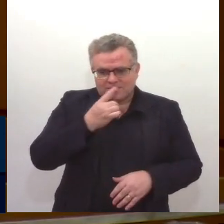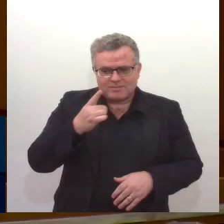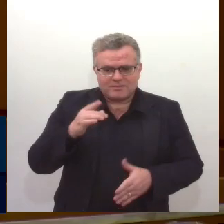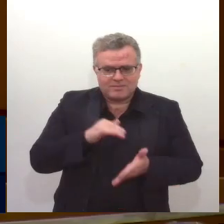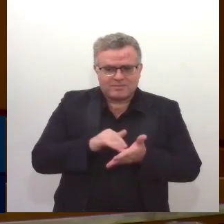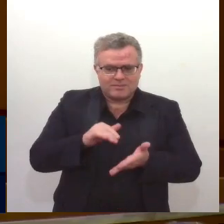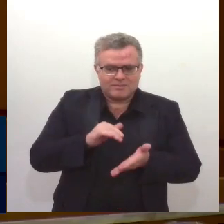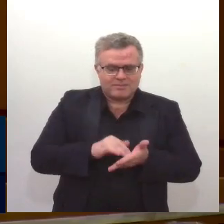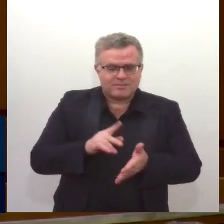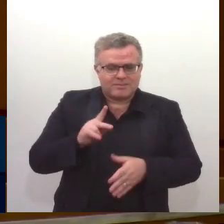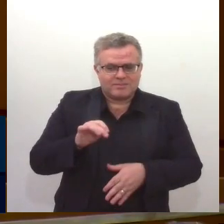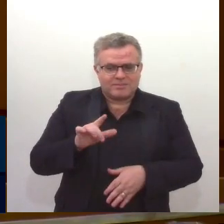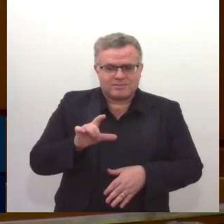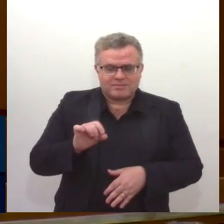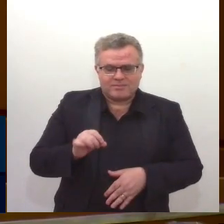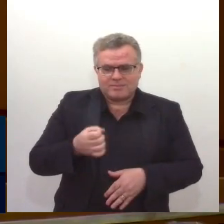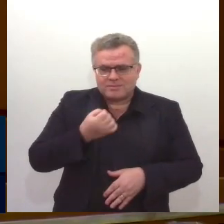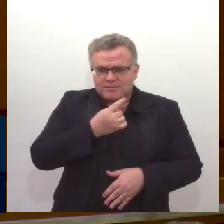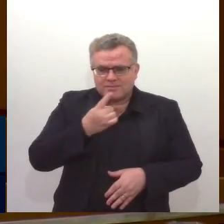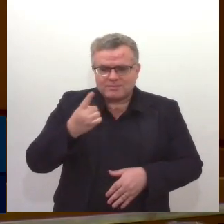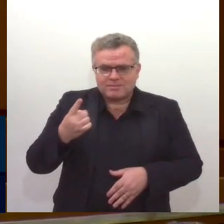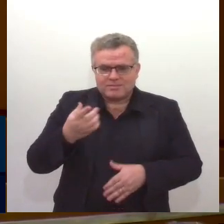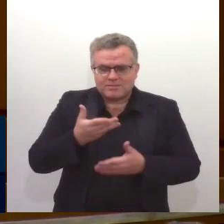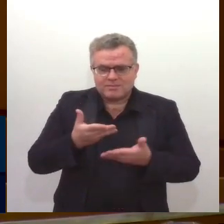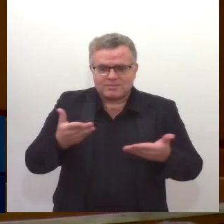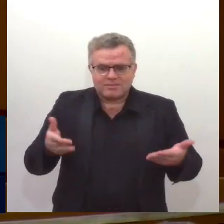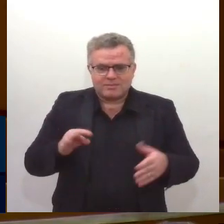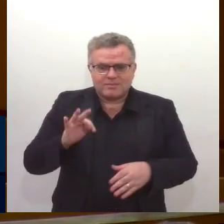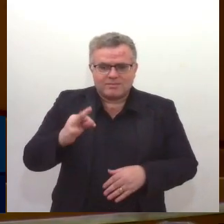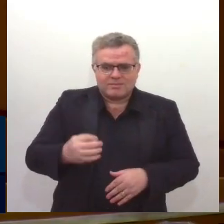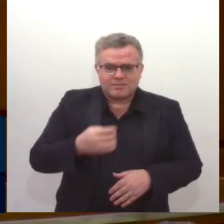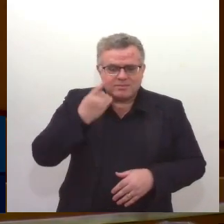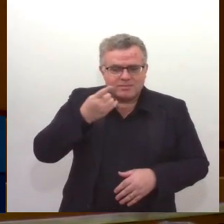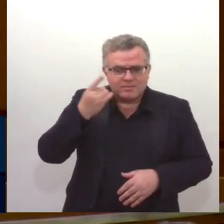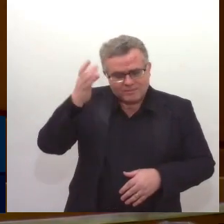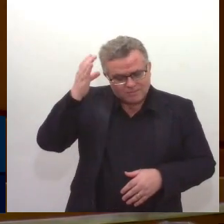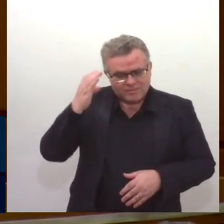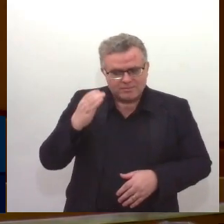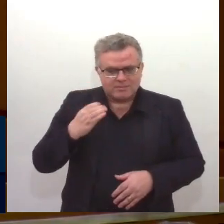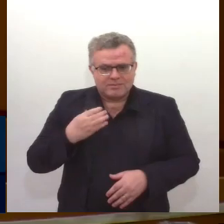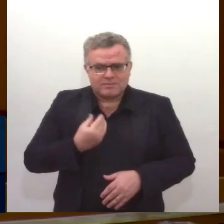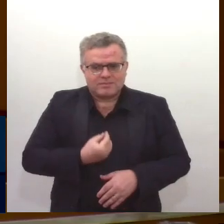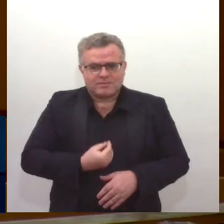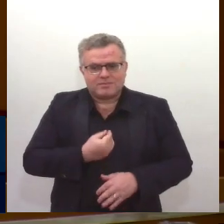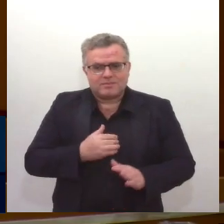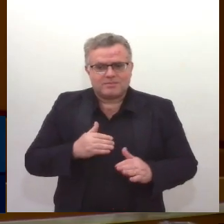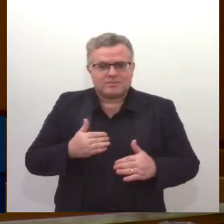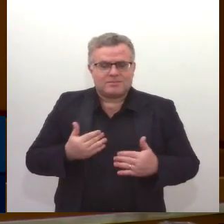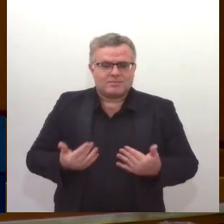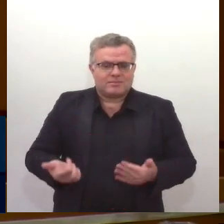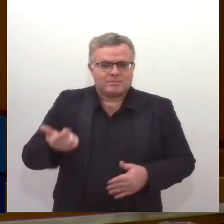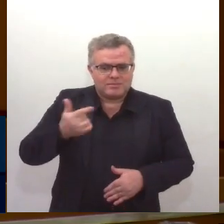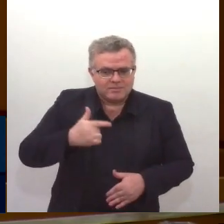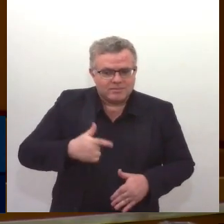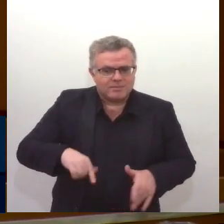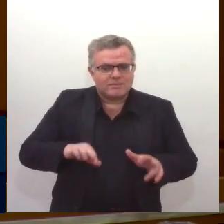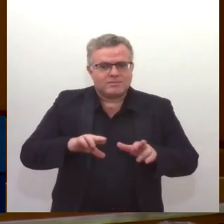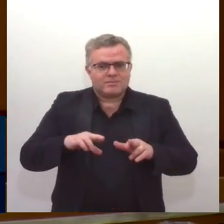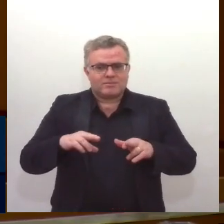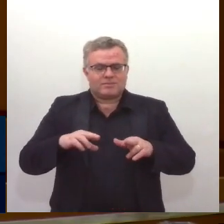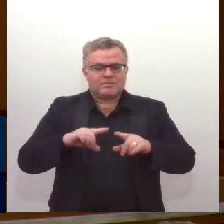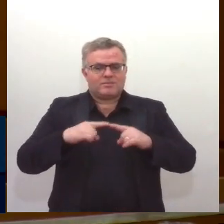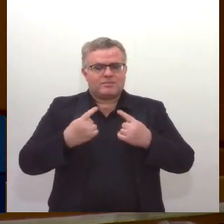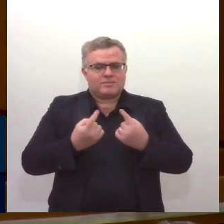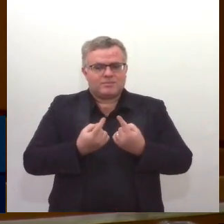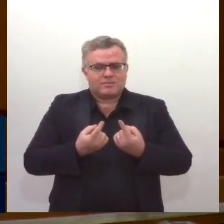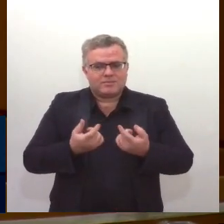à deputada Carminha Paiva, mais início de uma sessão com a